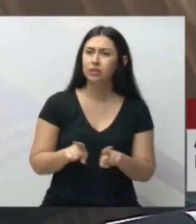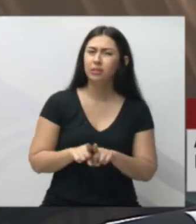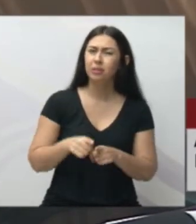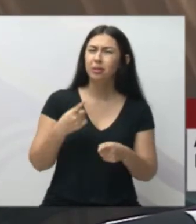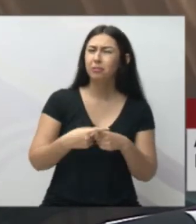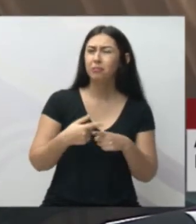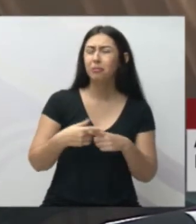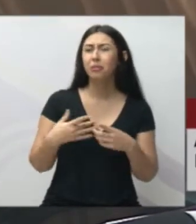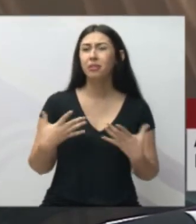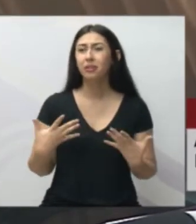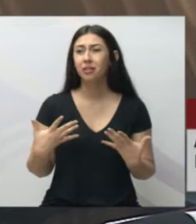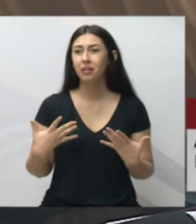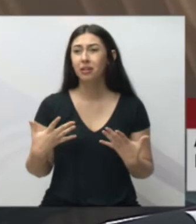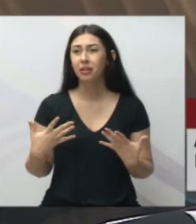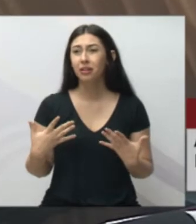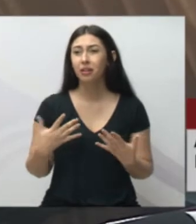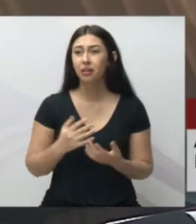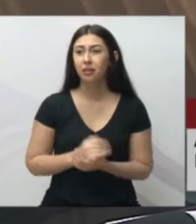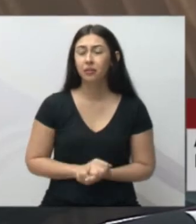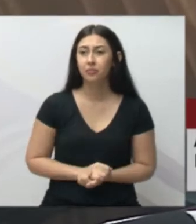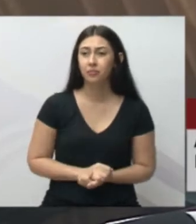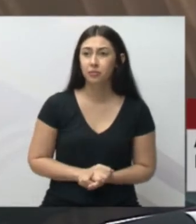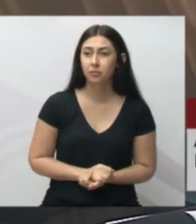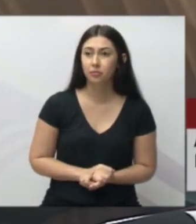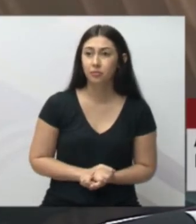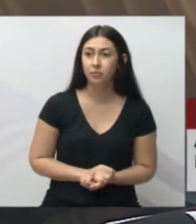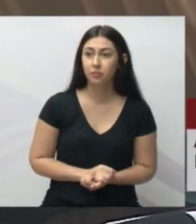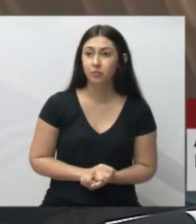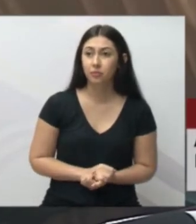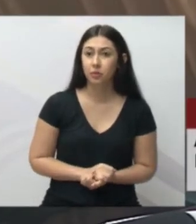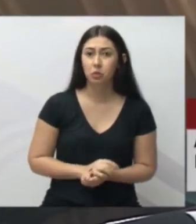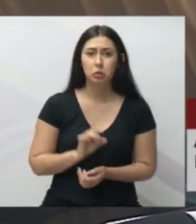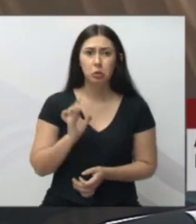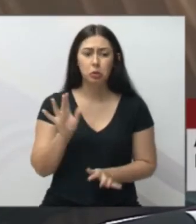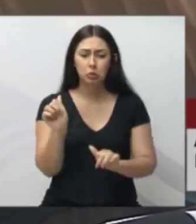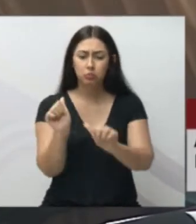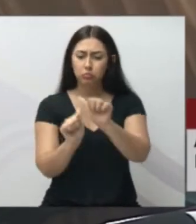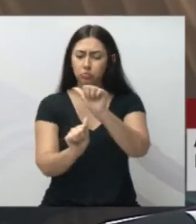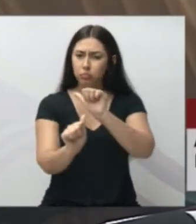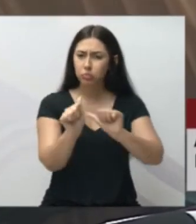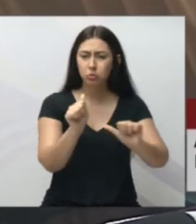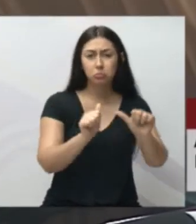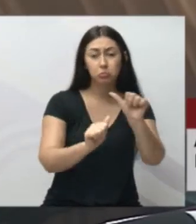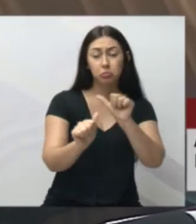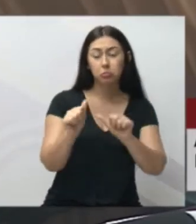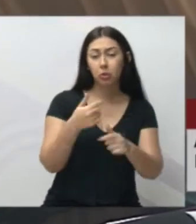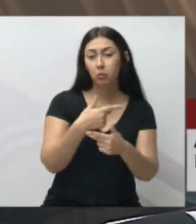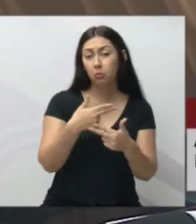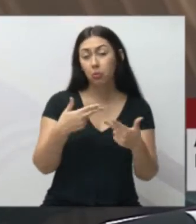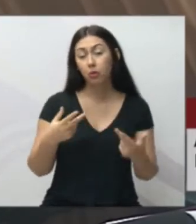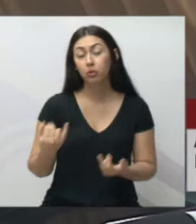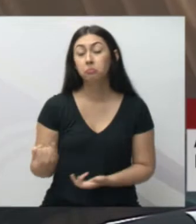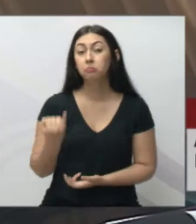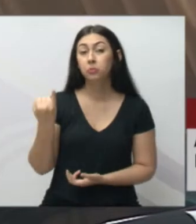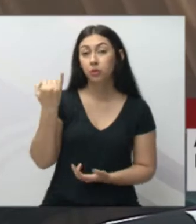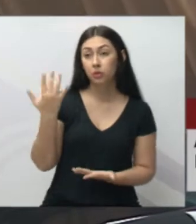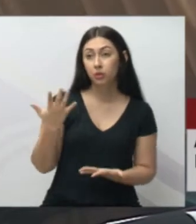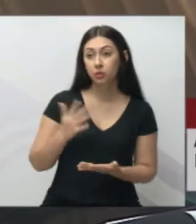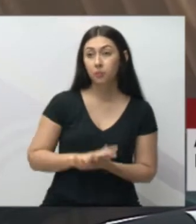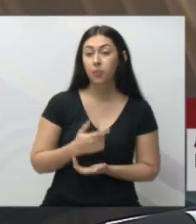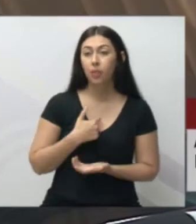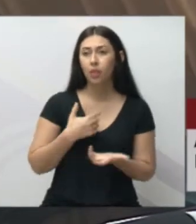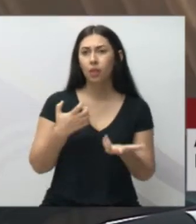não fez só as atualizações pertinentes ao projeto? Então, eu gostaria